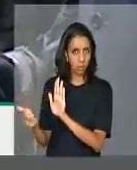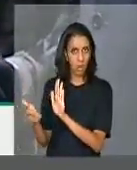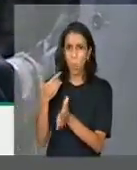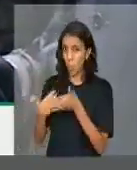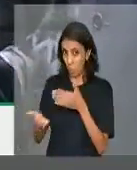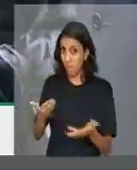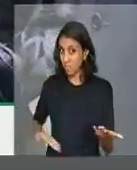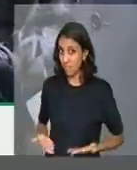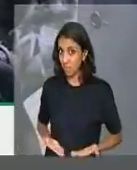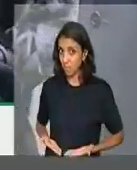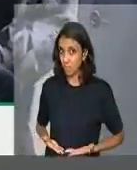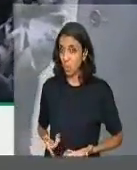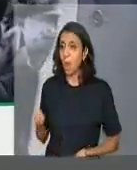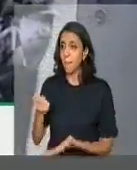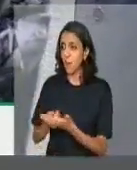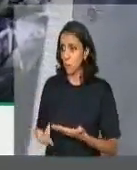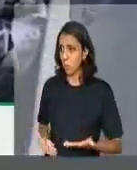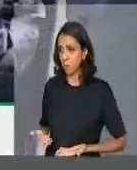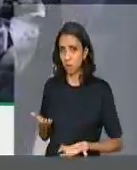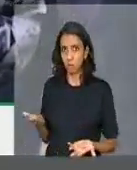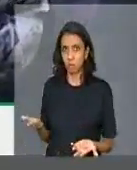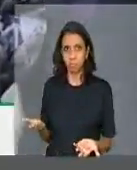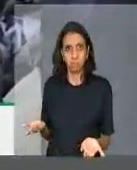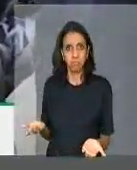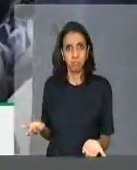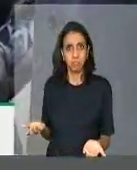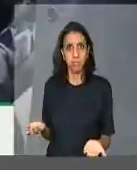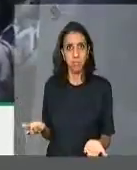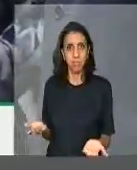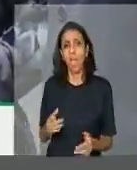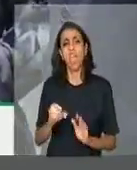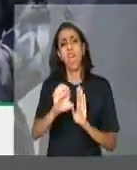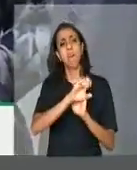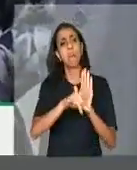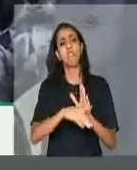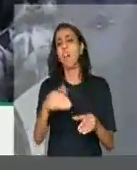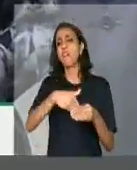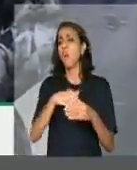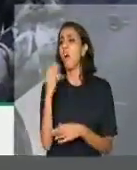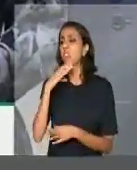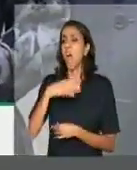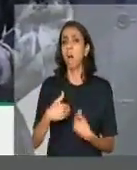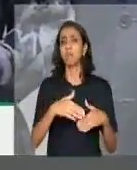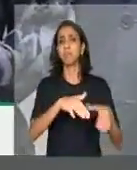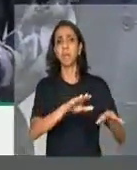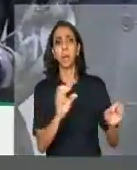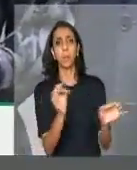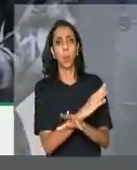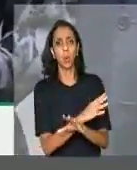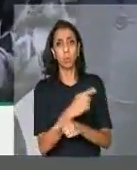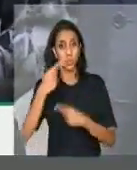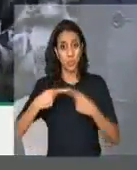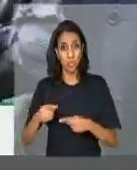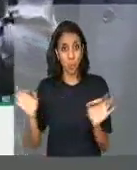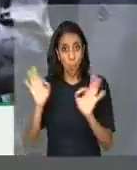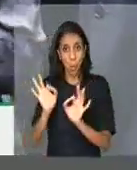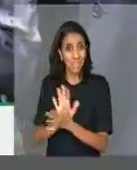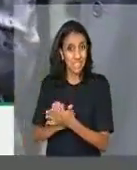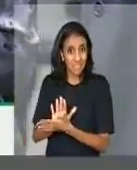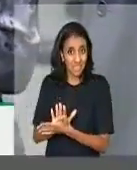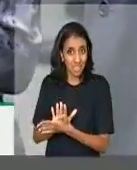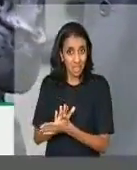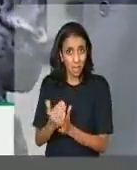remunerados? E a gente vota isso assim como uma emenda rapidamente, sem uma ampla discussão. O